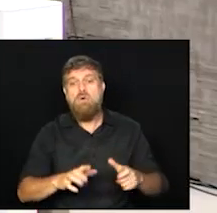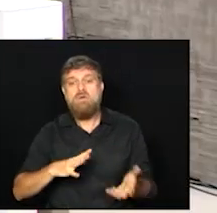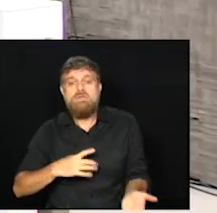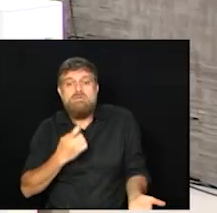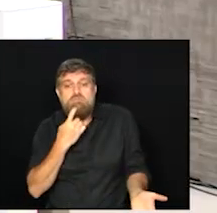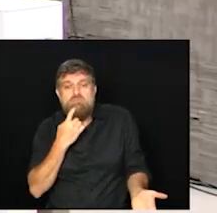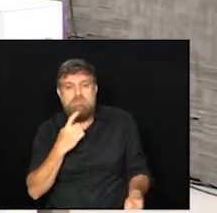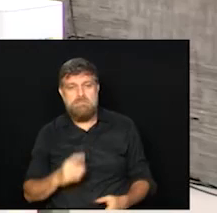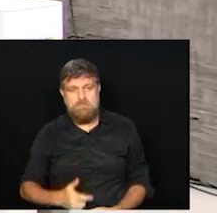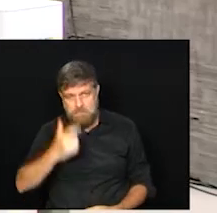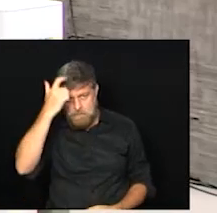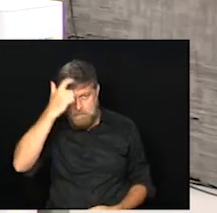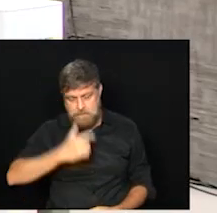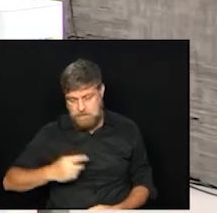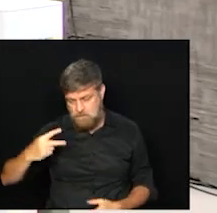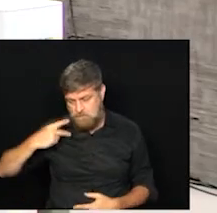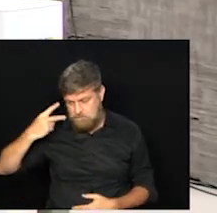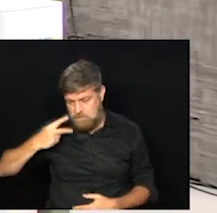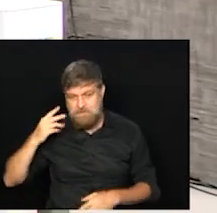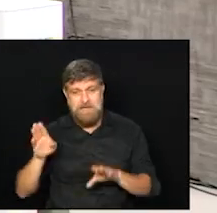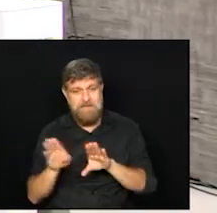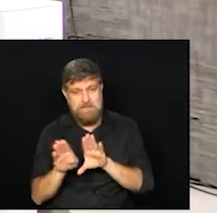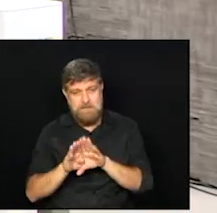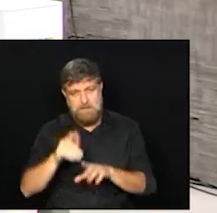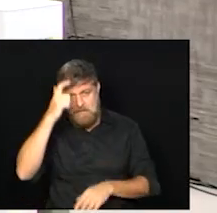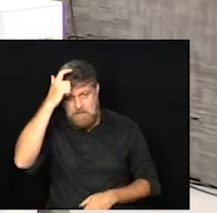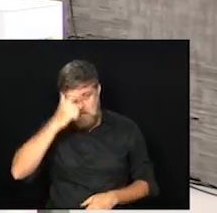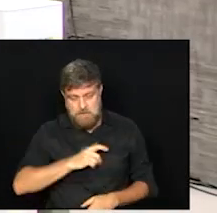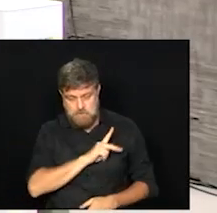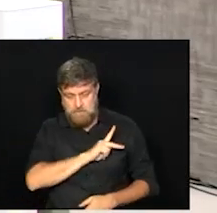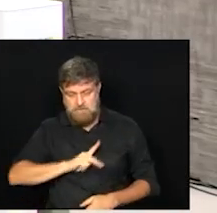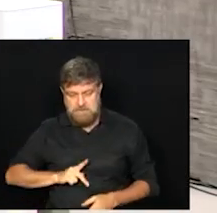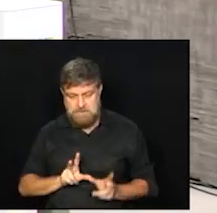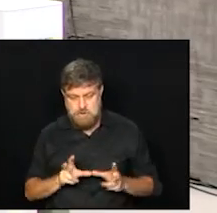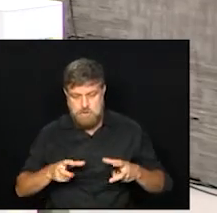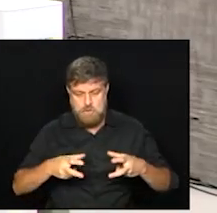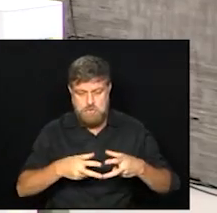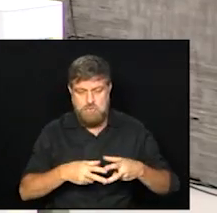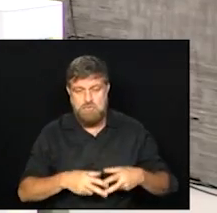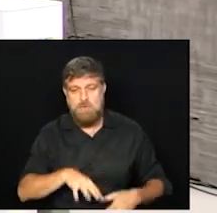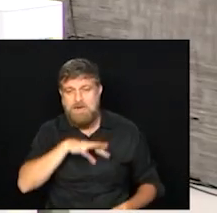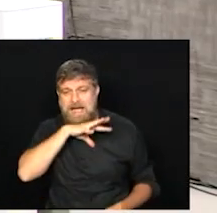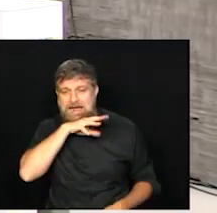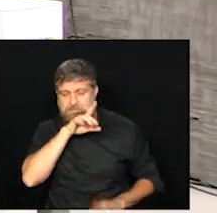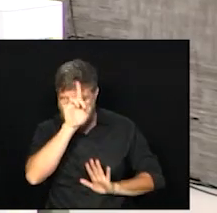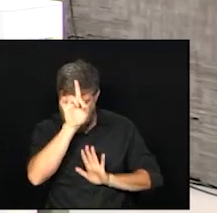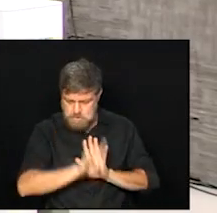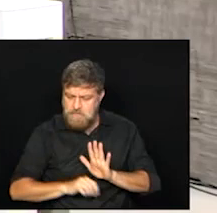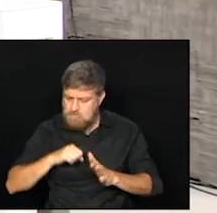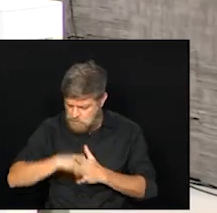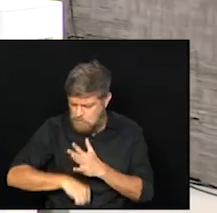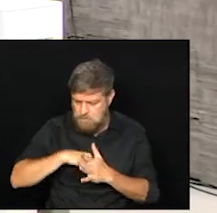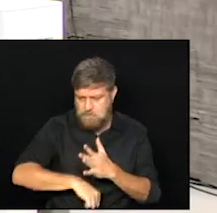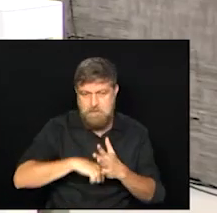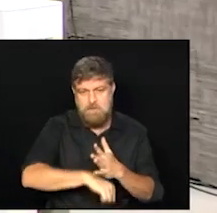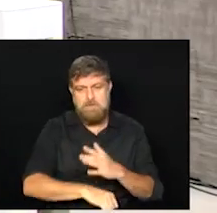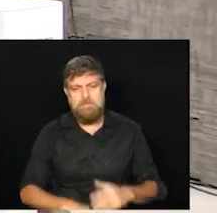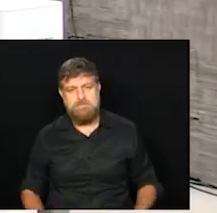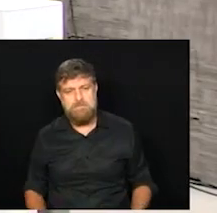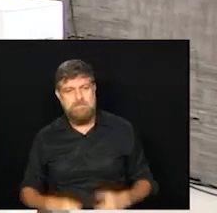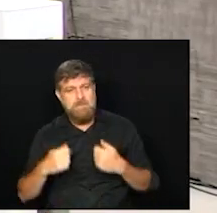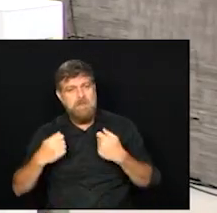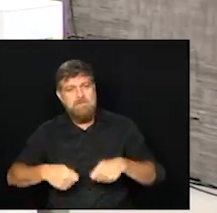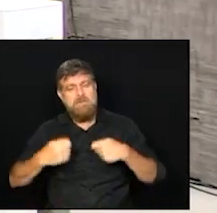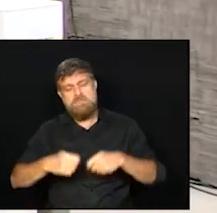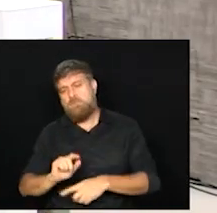E aqui eu estou falando como vereador e também como presidente da Comissão de Defesa dos Direitos dos Animais aqui na Câmara Municipal de Campinas.